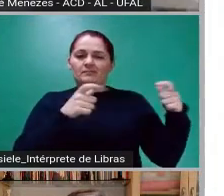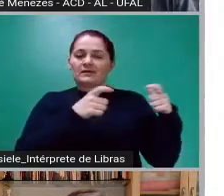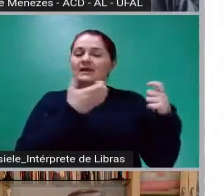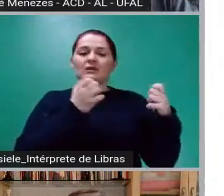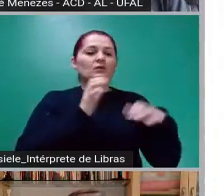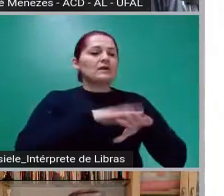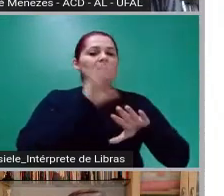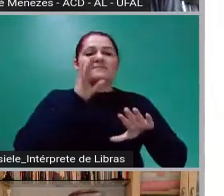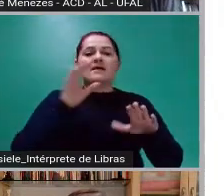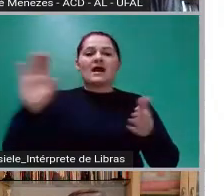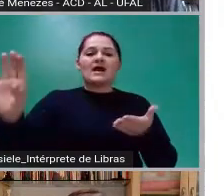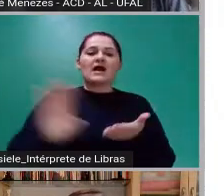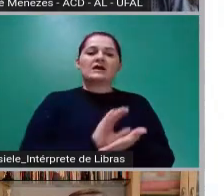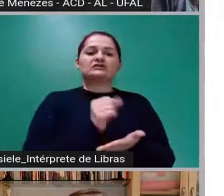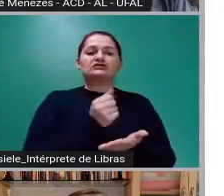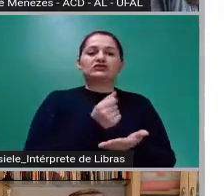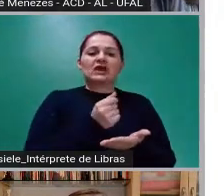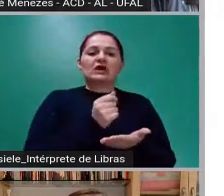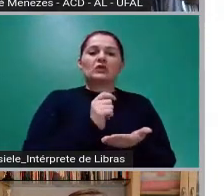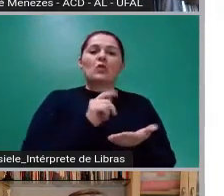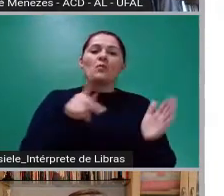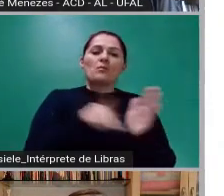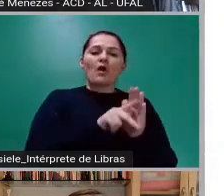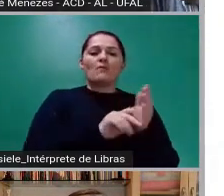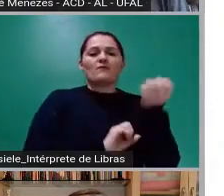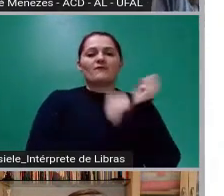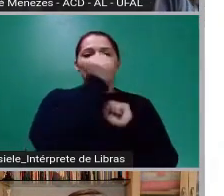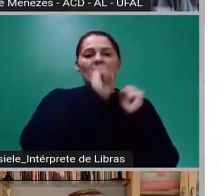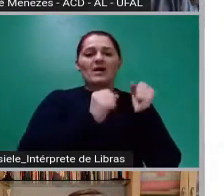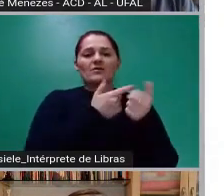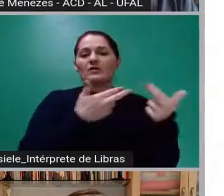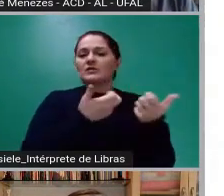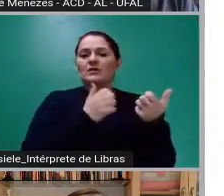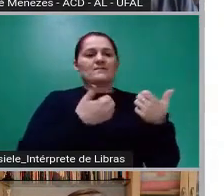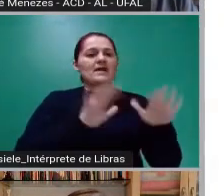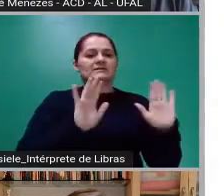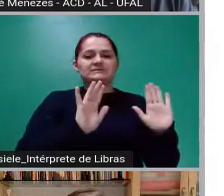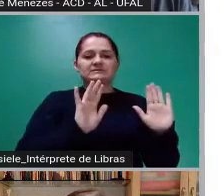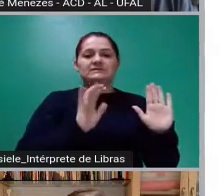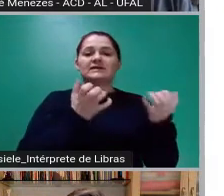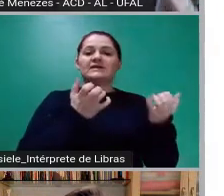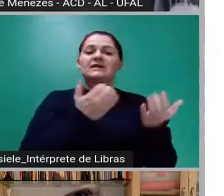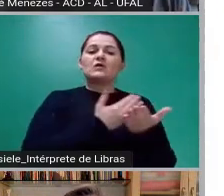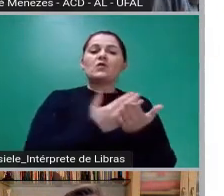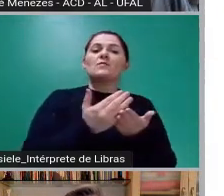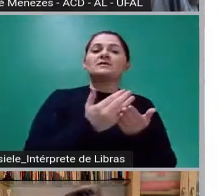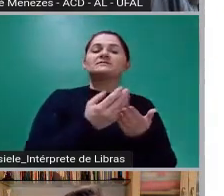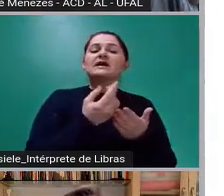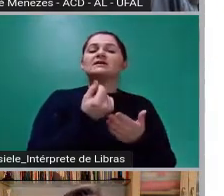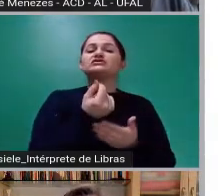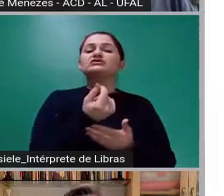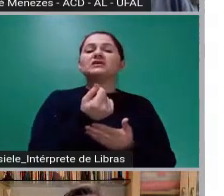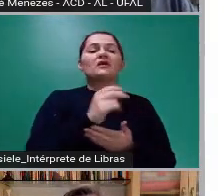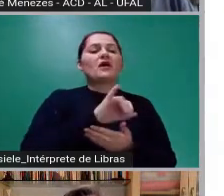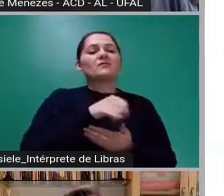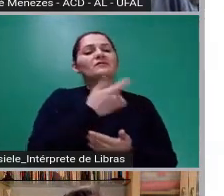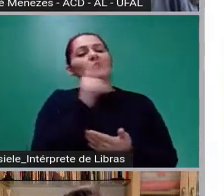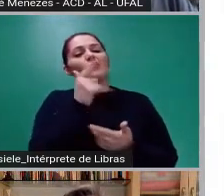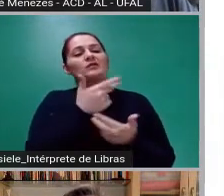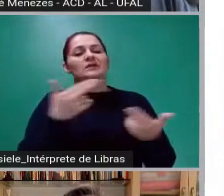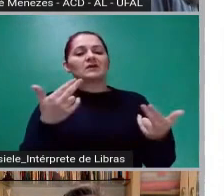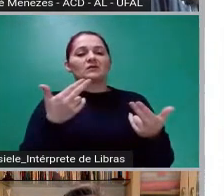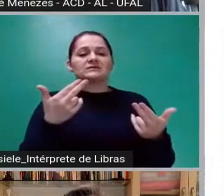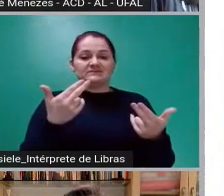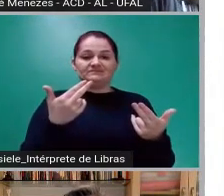encontrar outras formas de alocar esse dinheiro, que agora passa a ser inativo. Por coincidência, o que vai